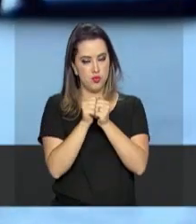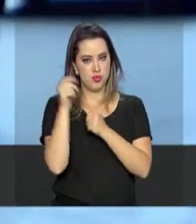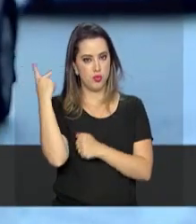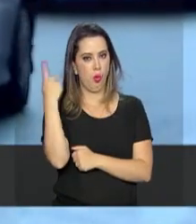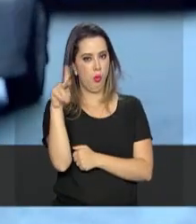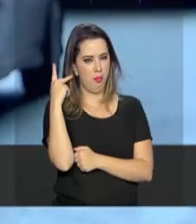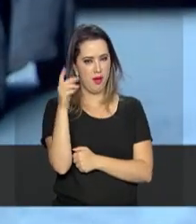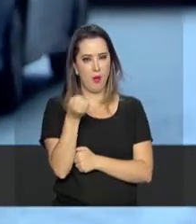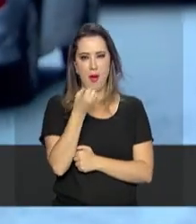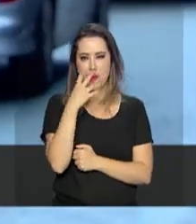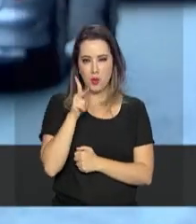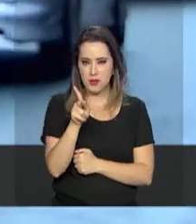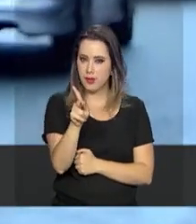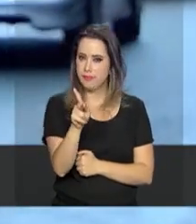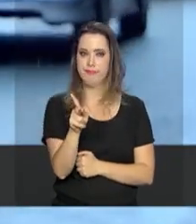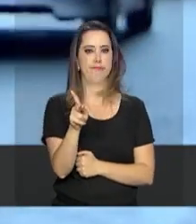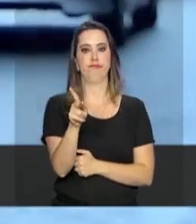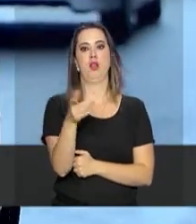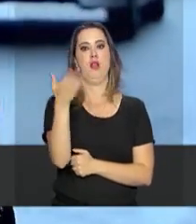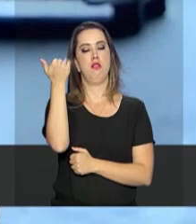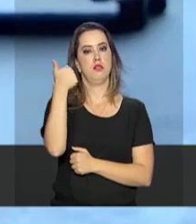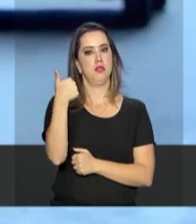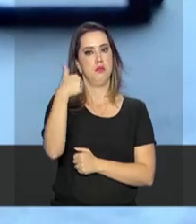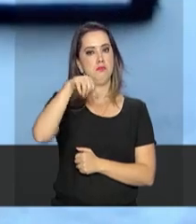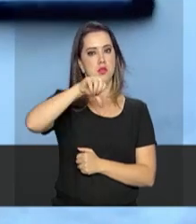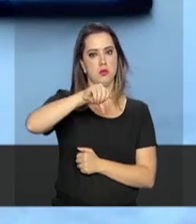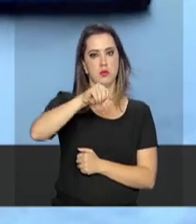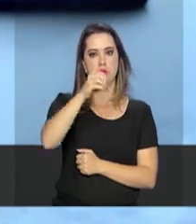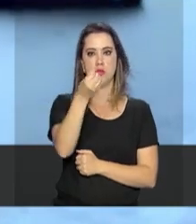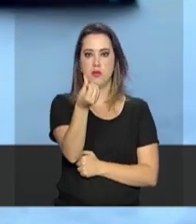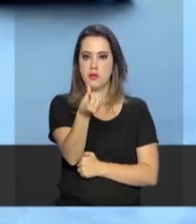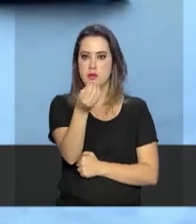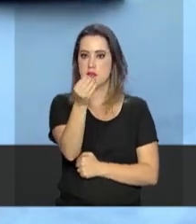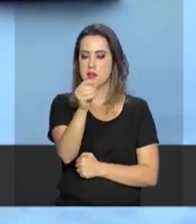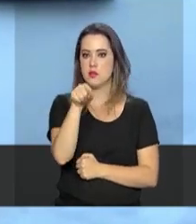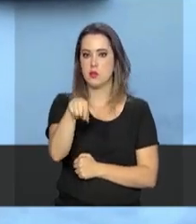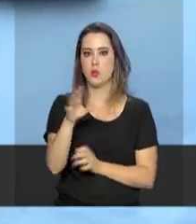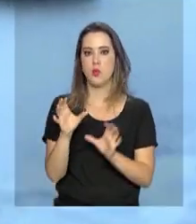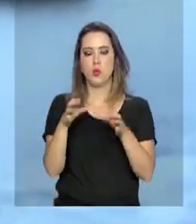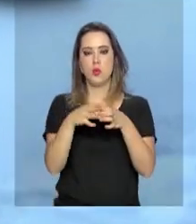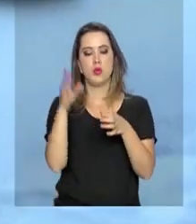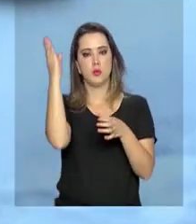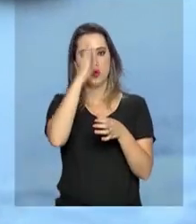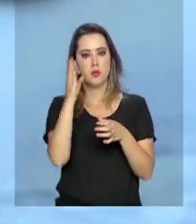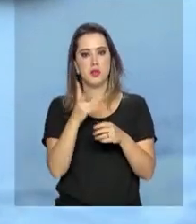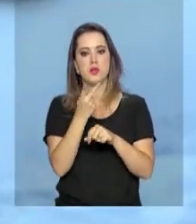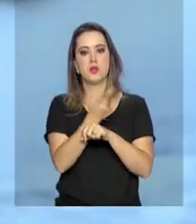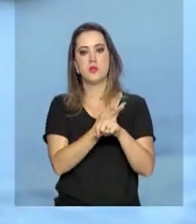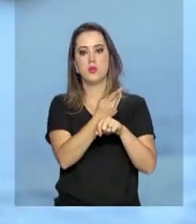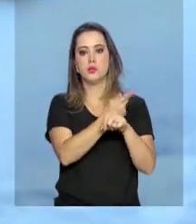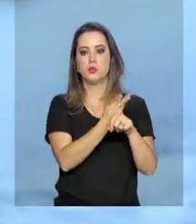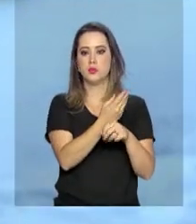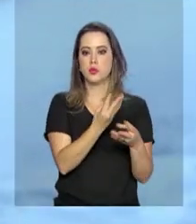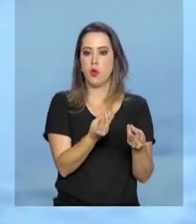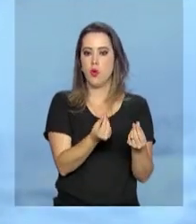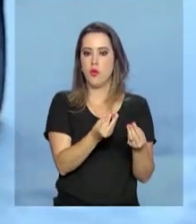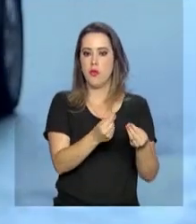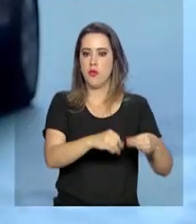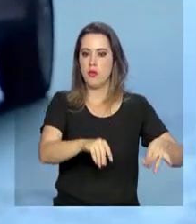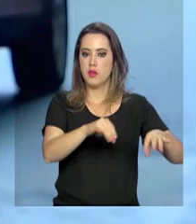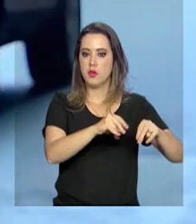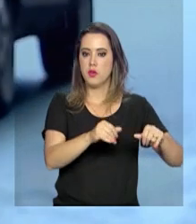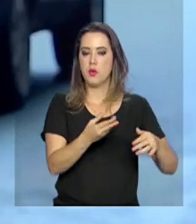foi boa na década de 1960 um grupo de brasileiros se mudou para o paraguai em busca de terras mais baratas para